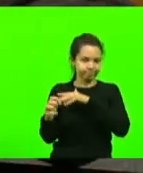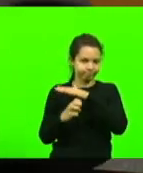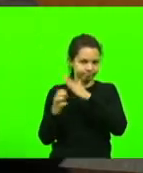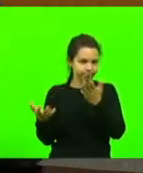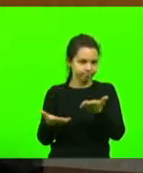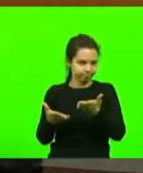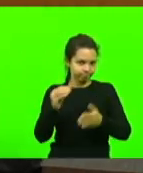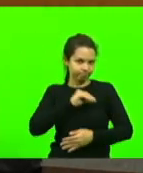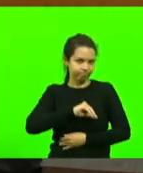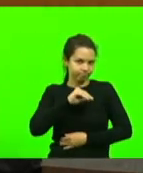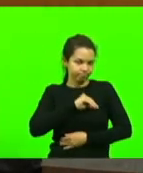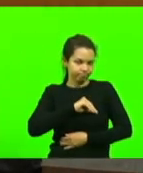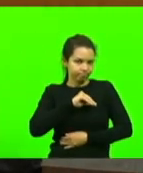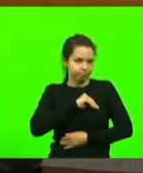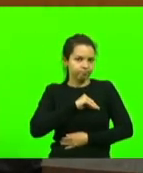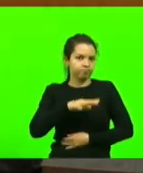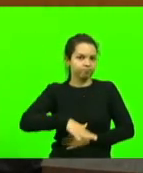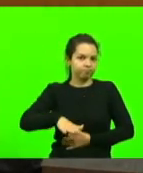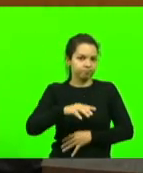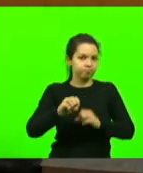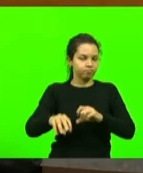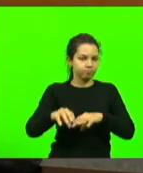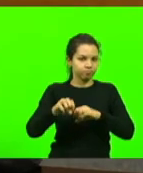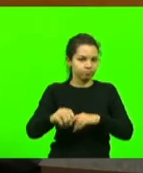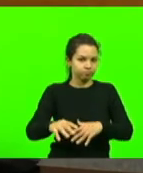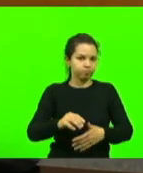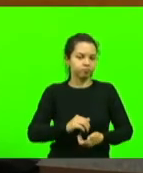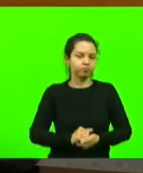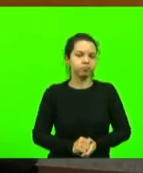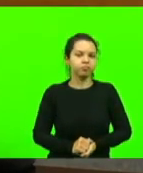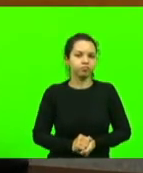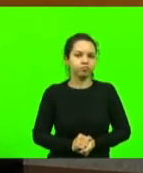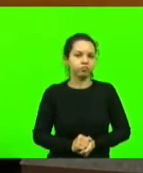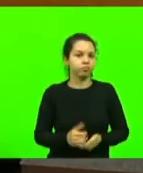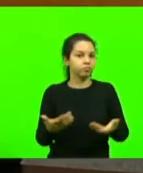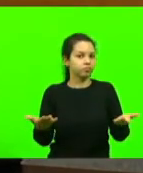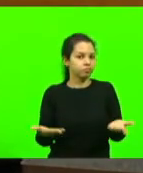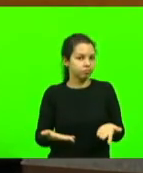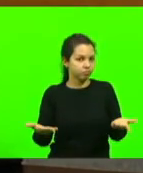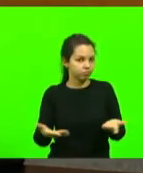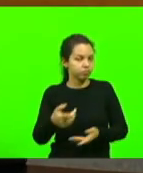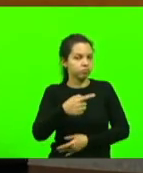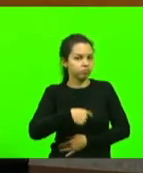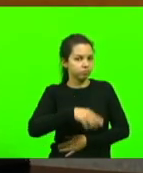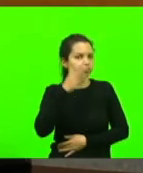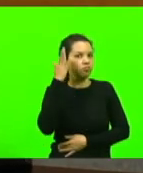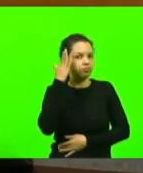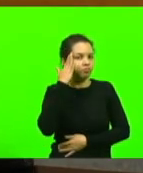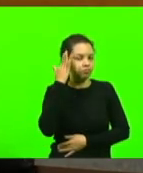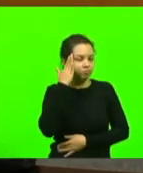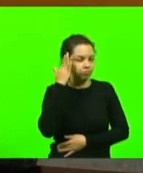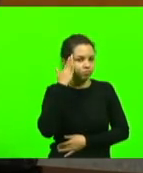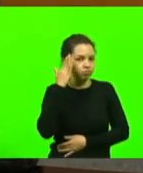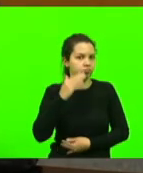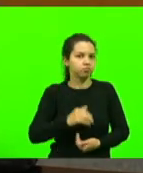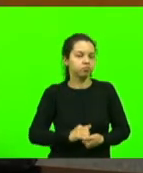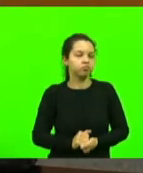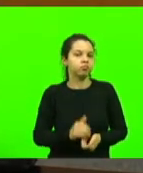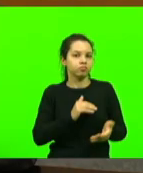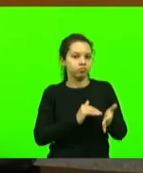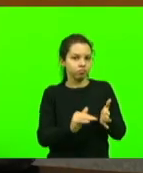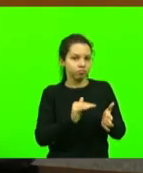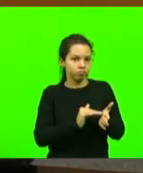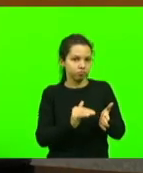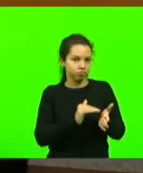estão ganhando dinheiro da Educação bom então hoje nós sabemos que as secretarias